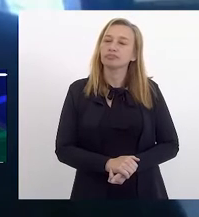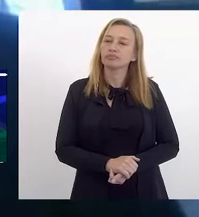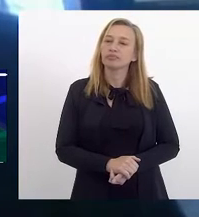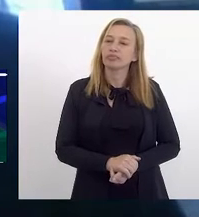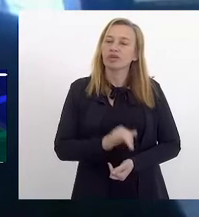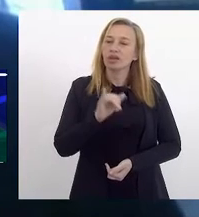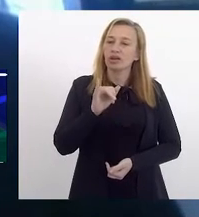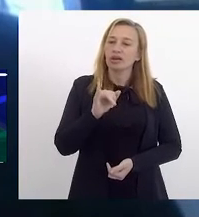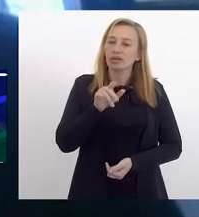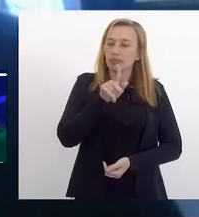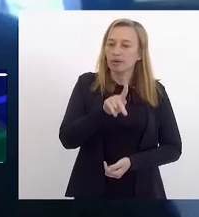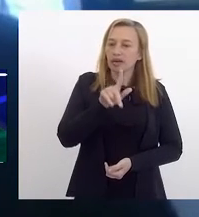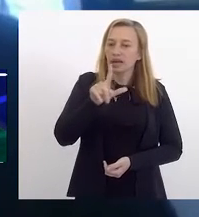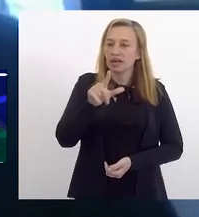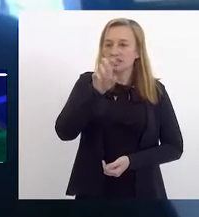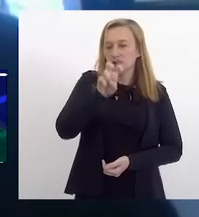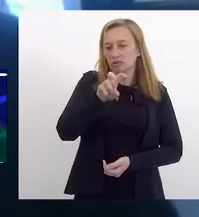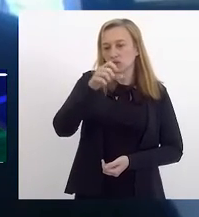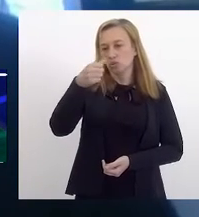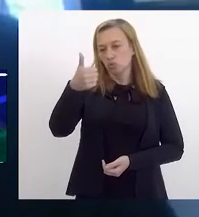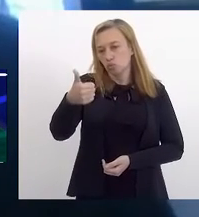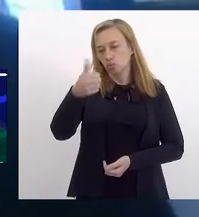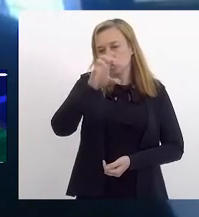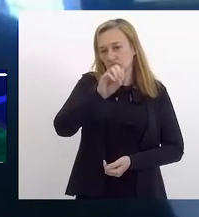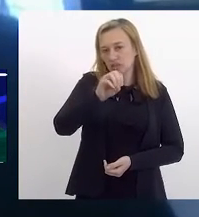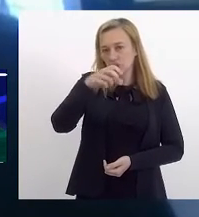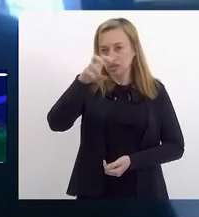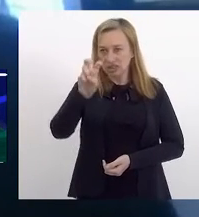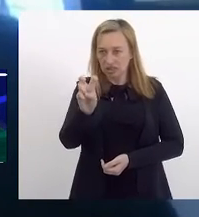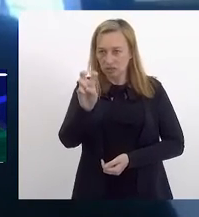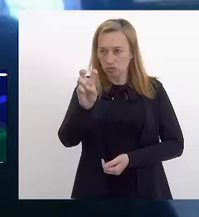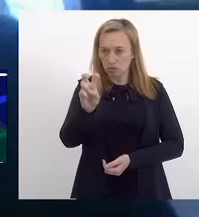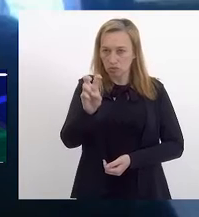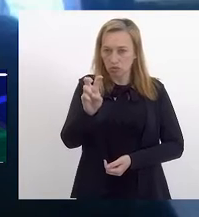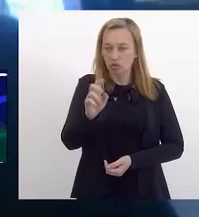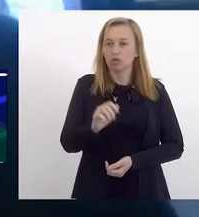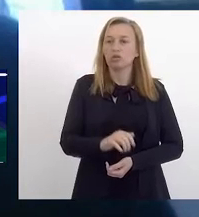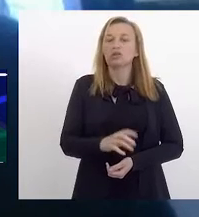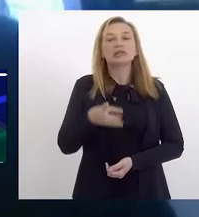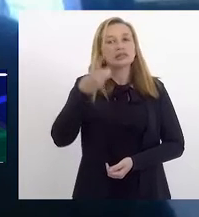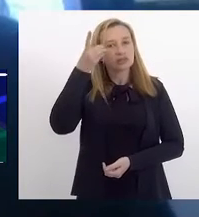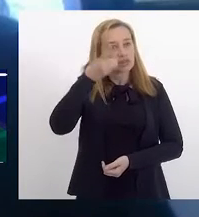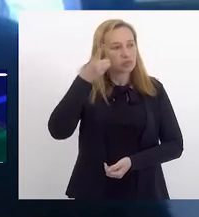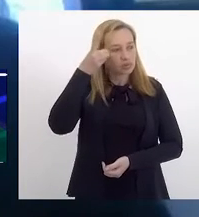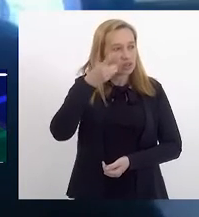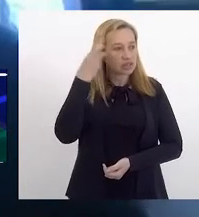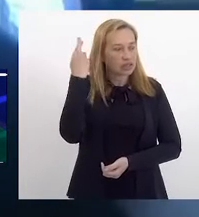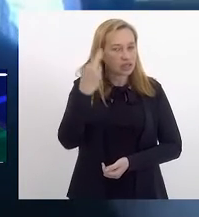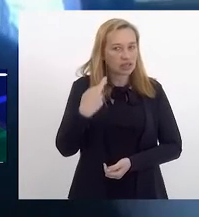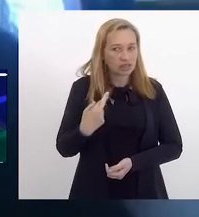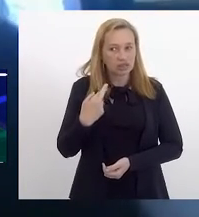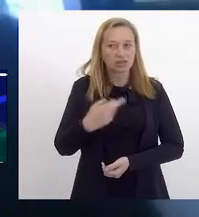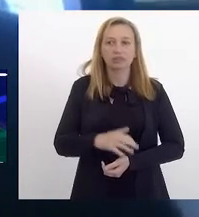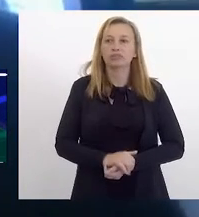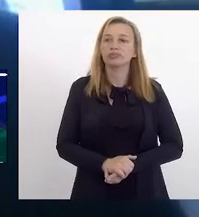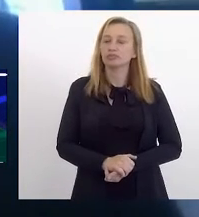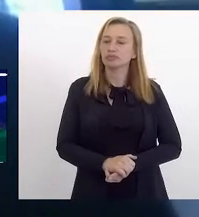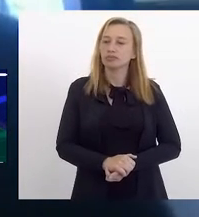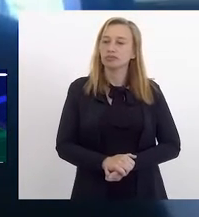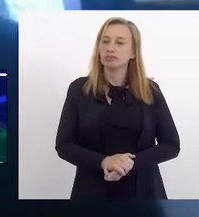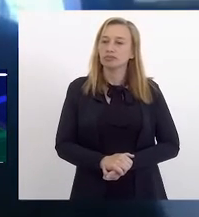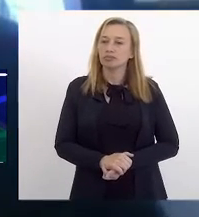PL 5105 da combativa deputada Renata Souza é